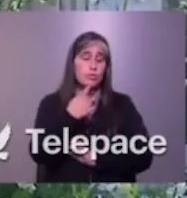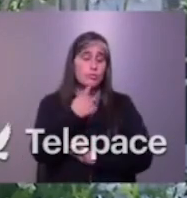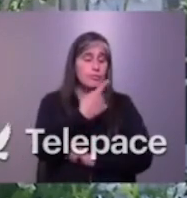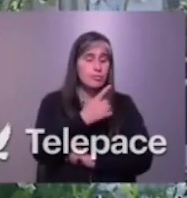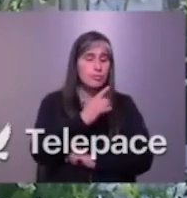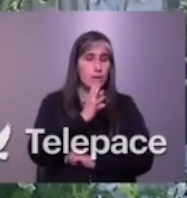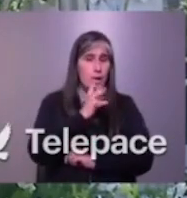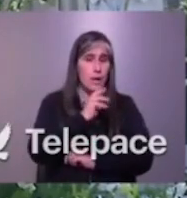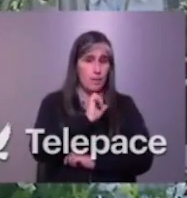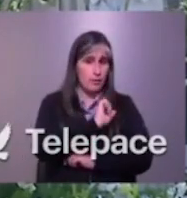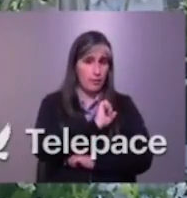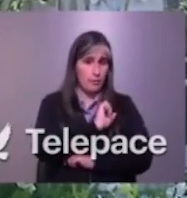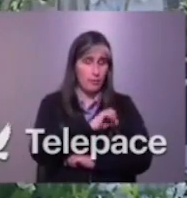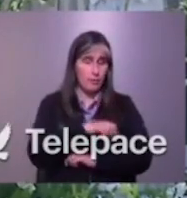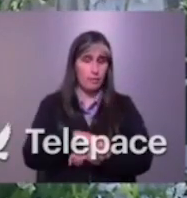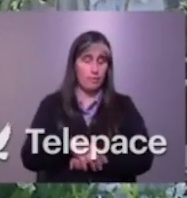mother,